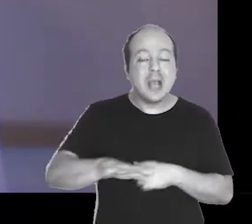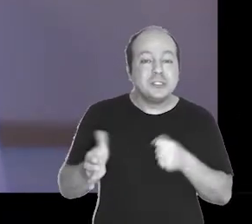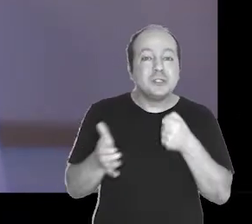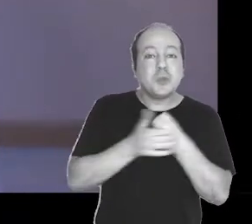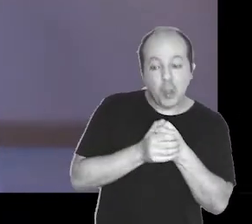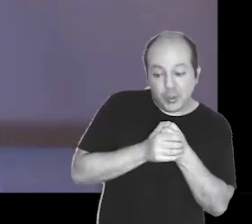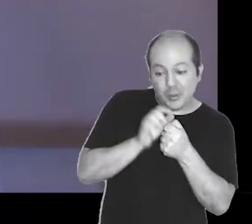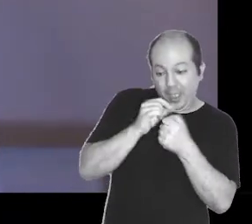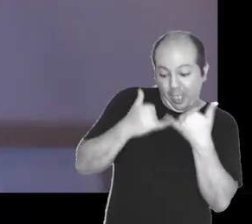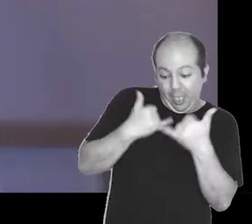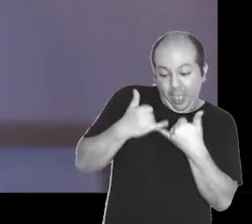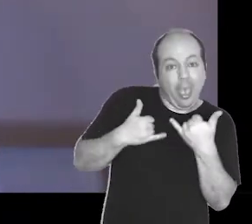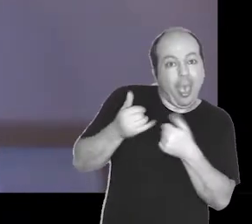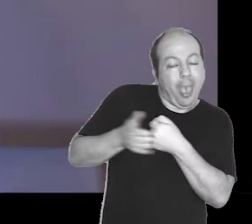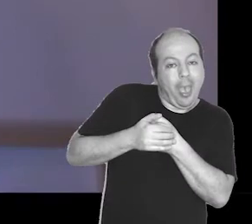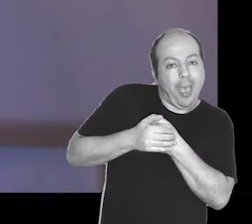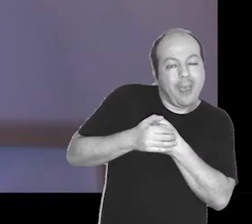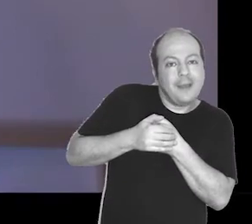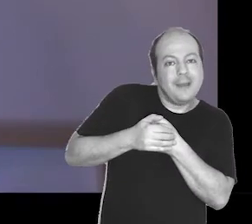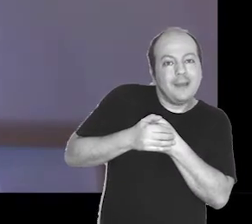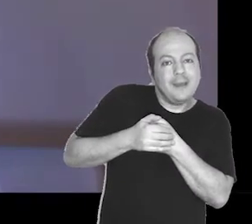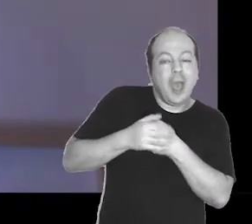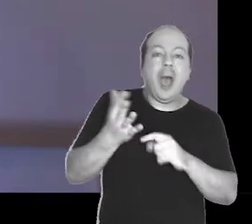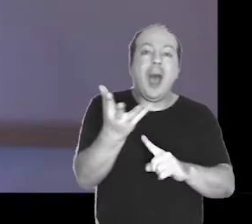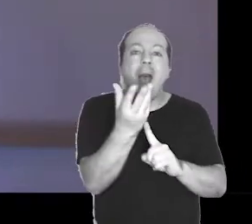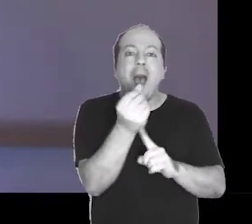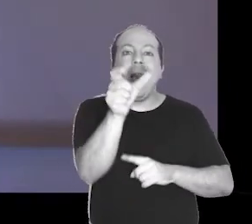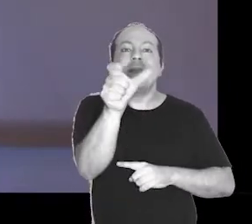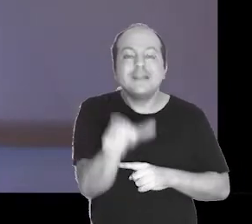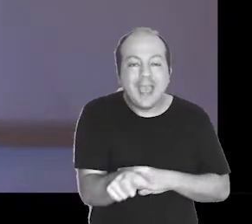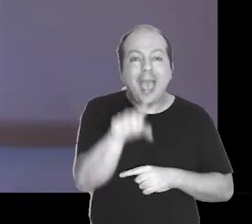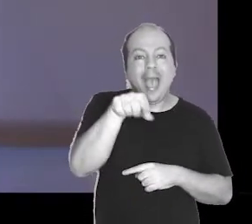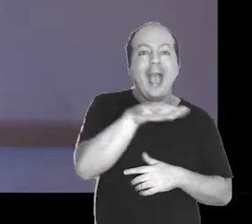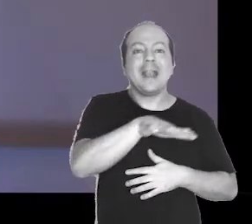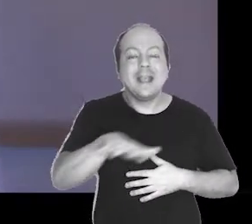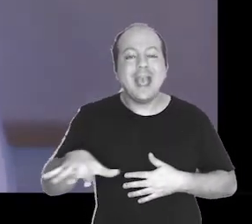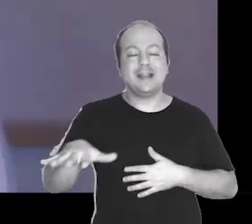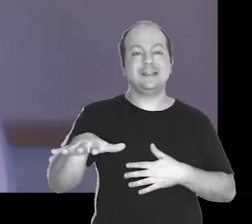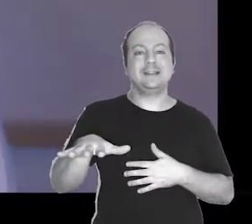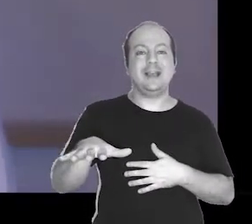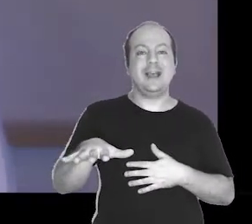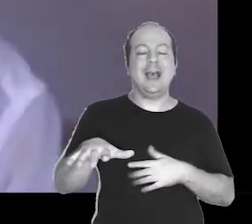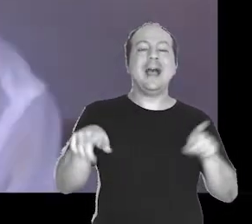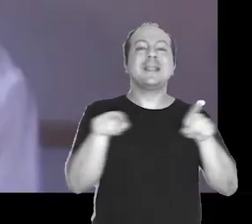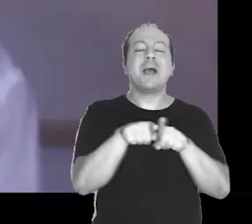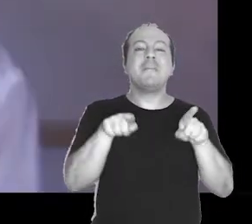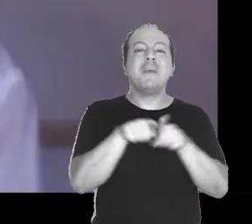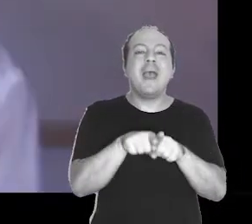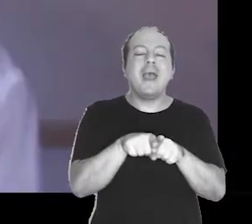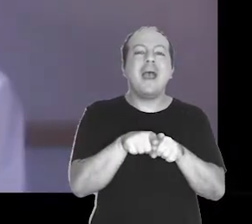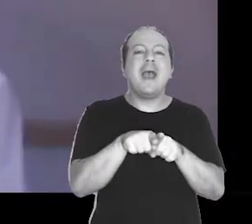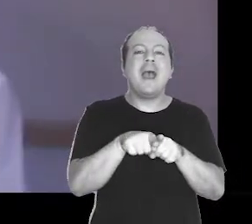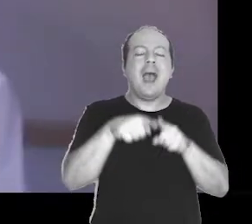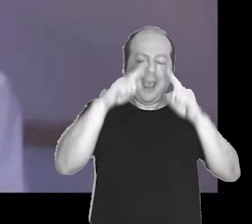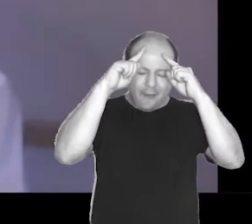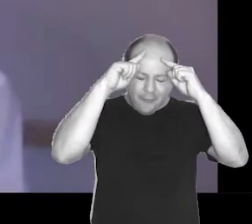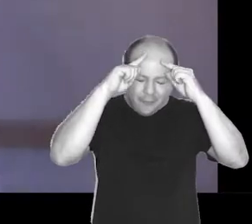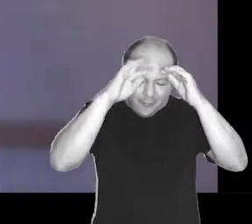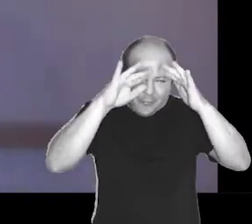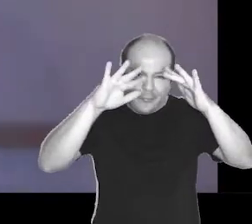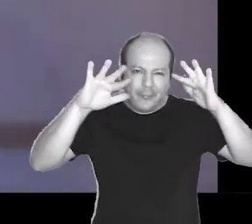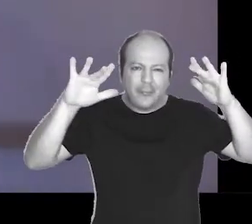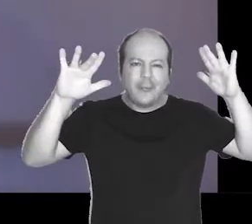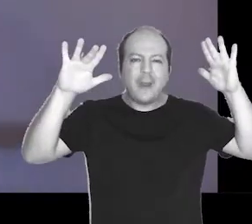para brincar. O artista é a criança que publica sua